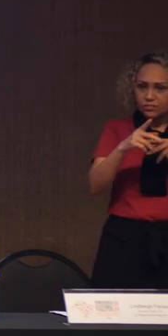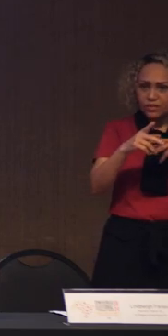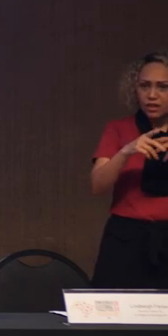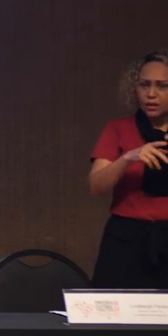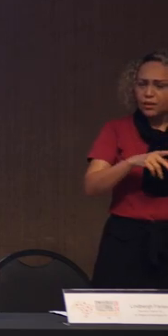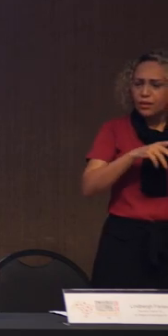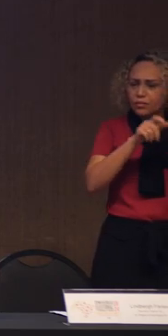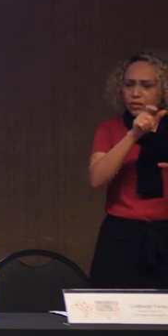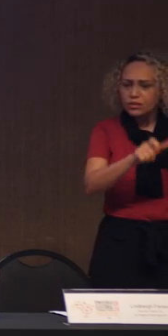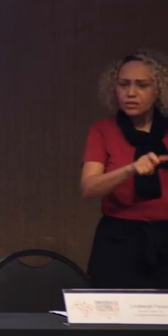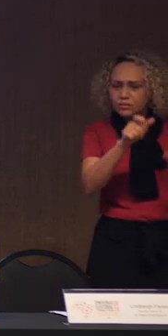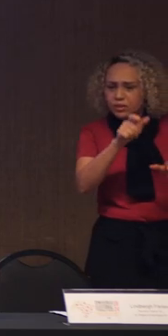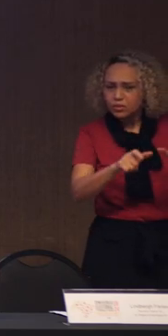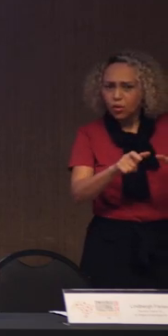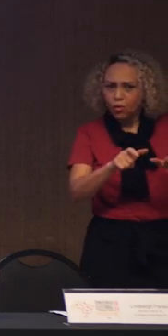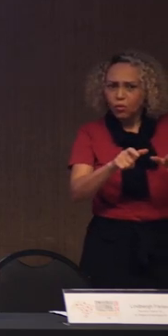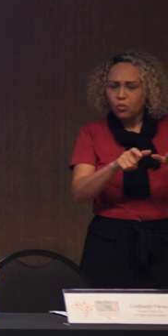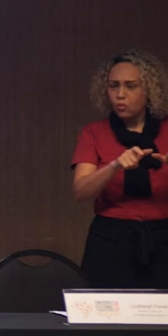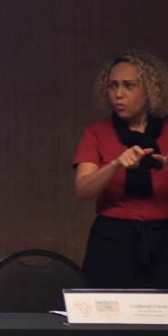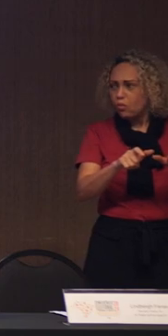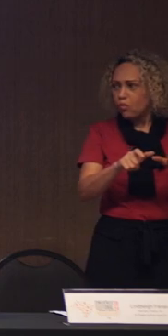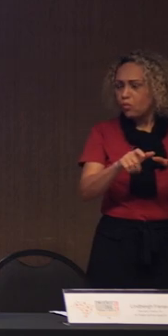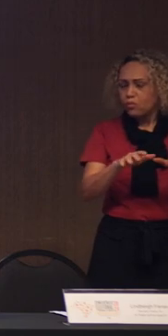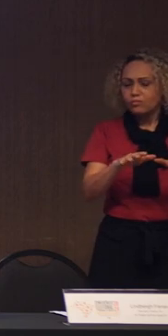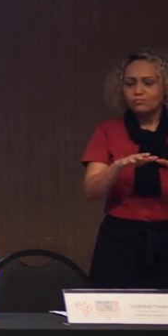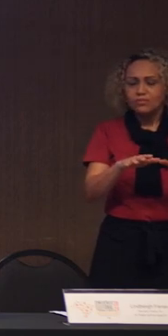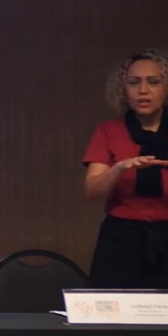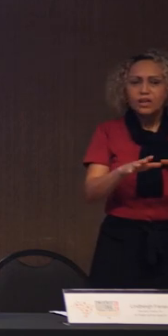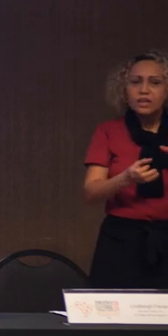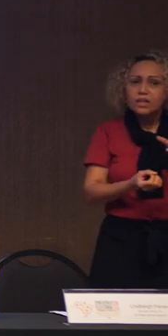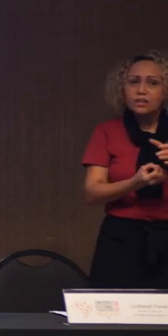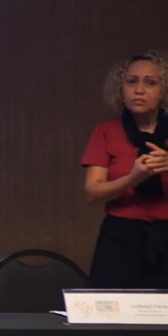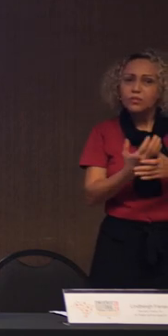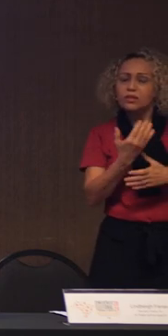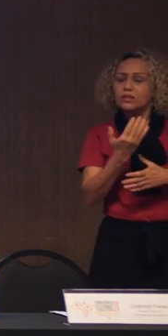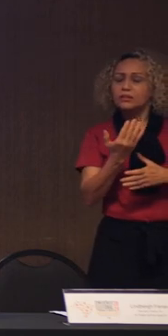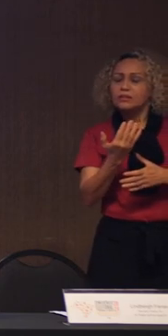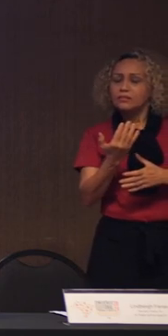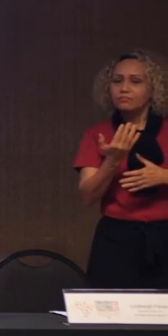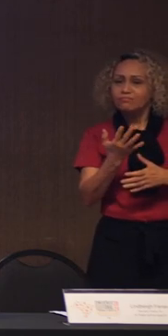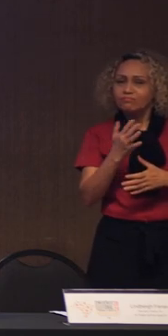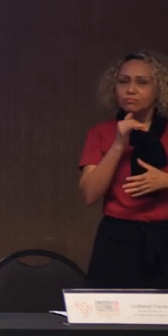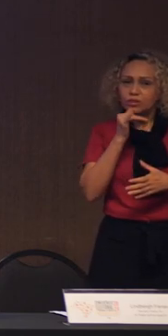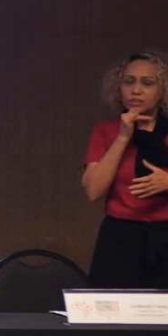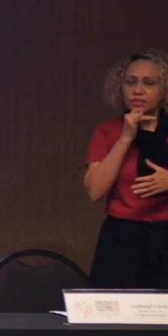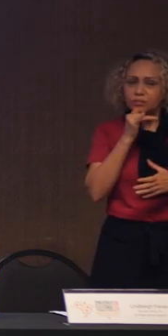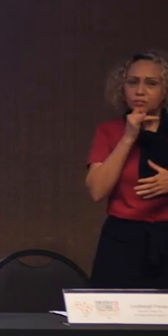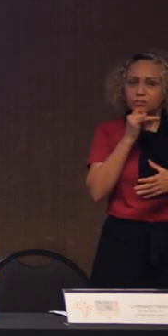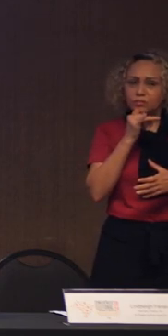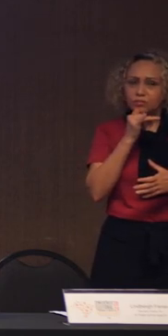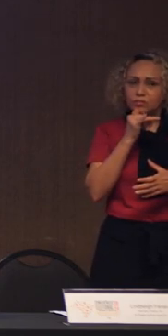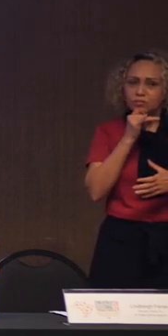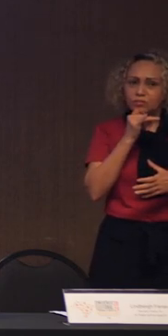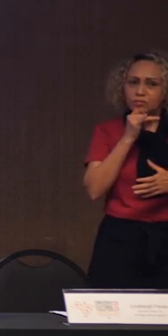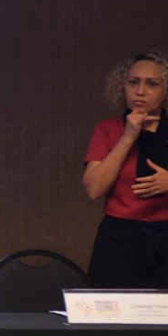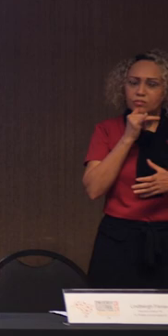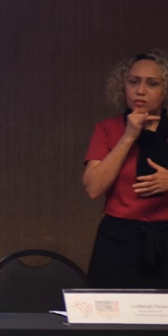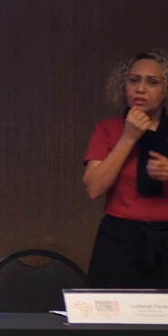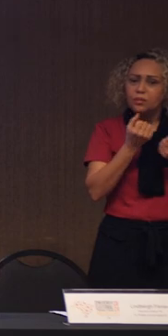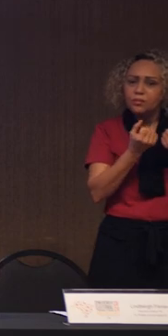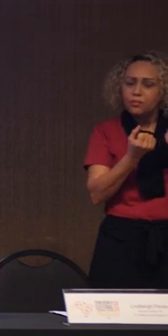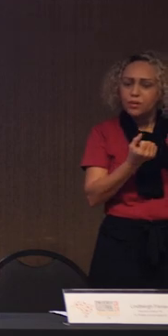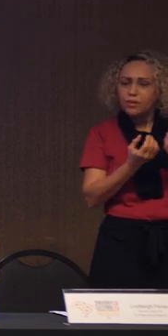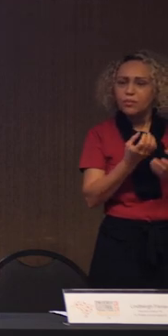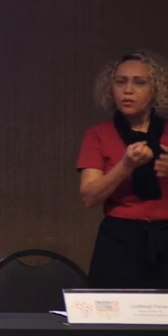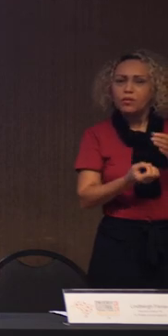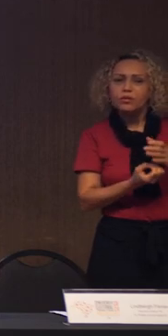mesmo empresário nosso. A China mostrou o caminho do desenvolvimento econômico. Então, aliar